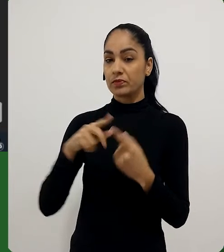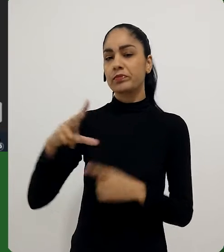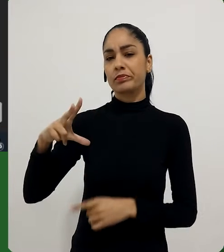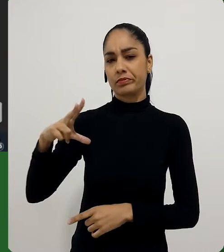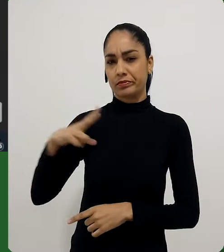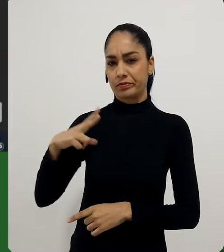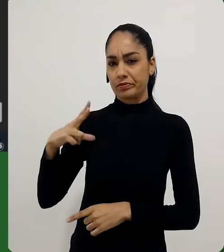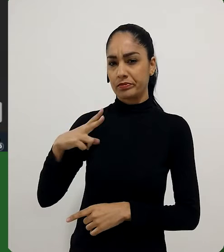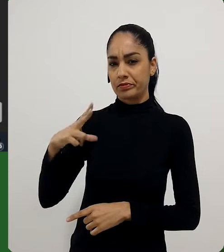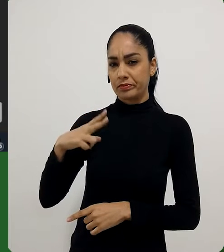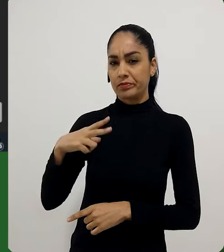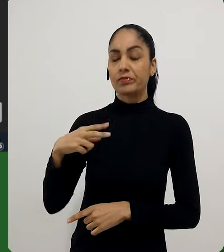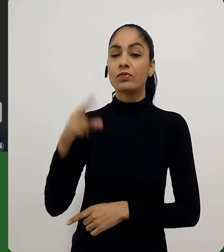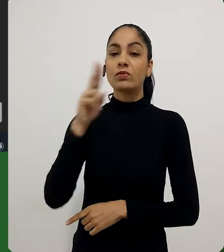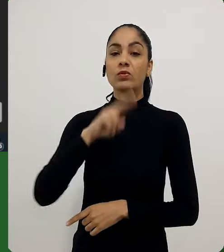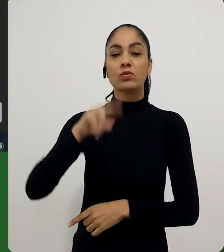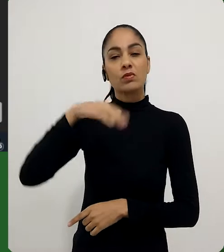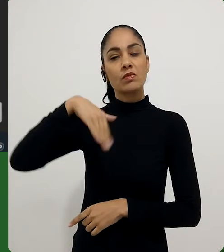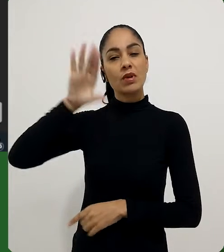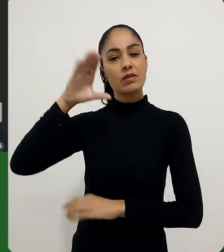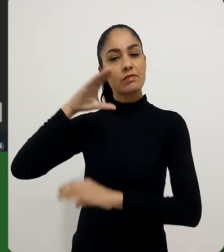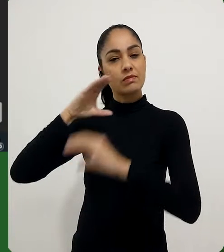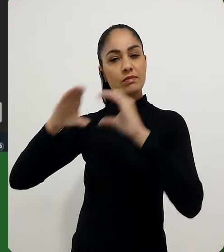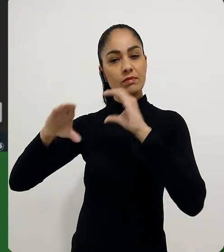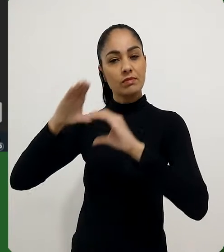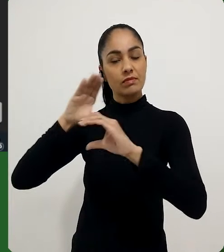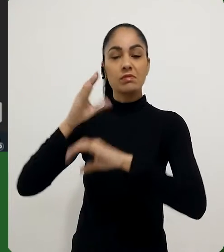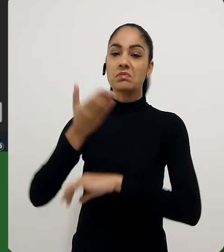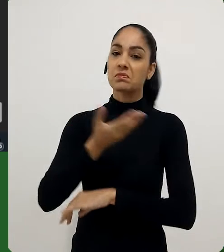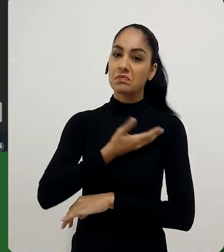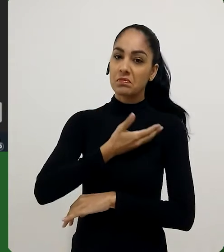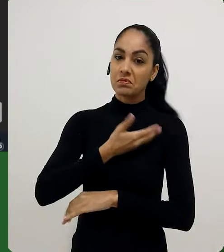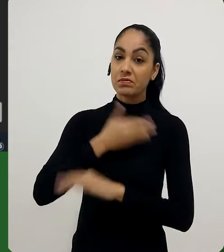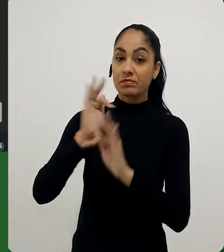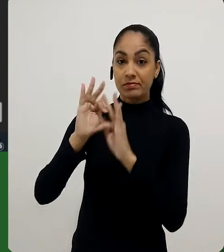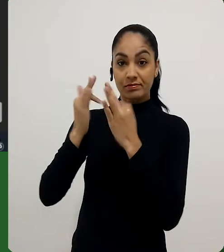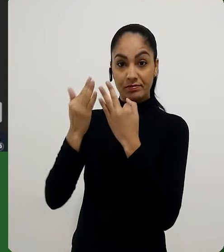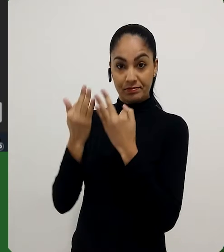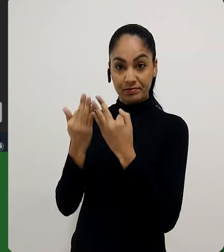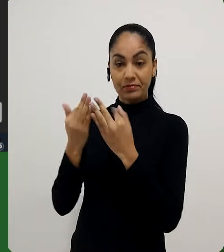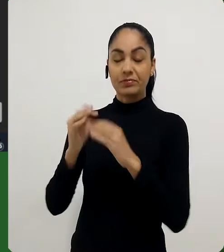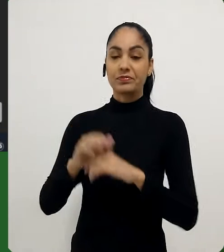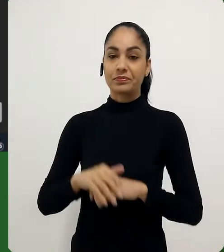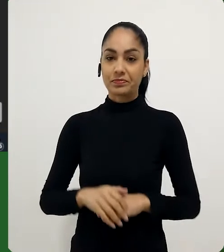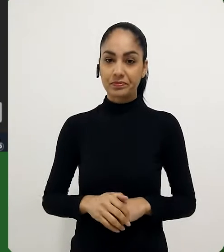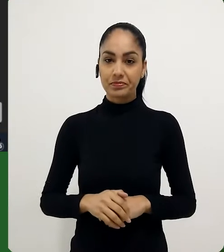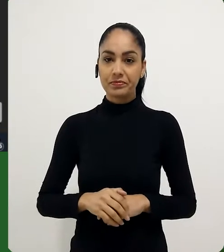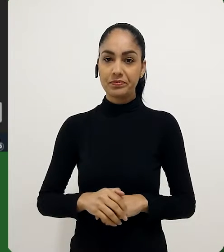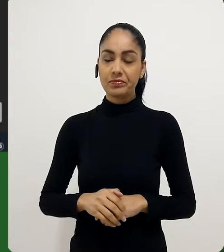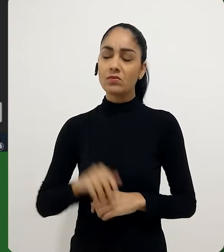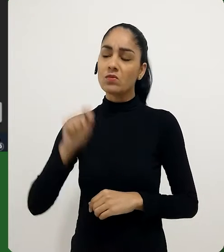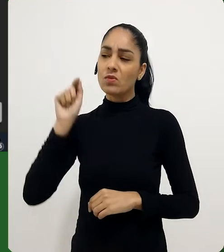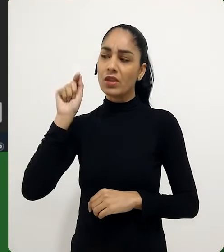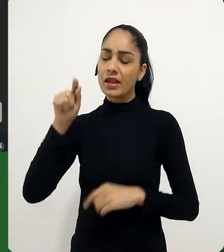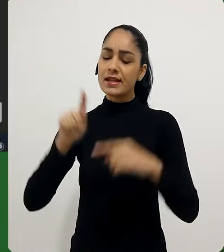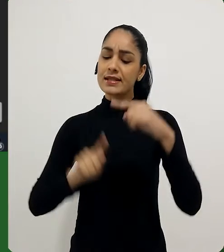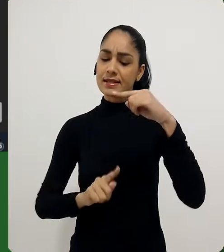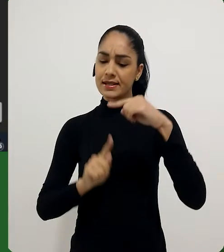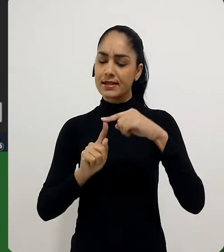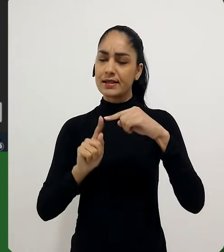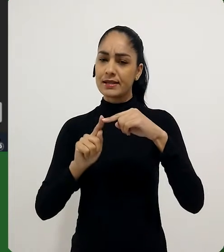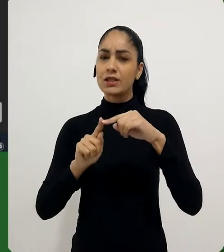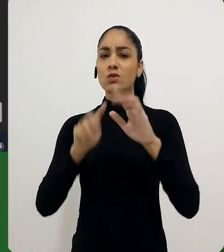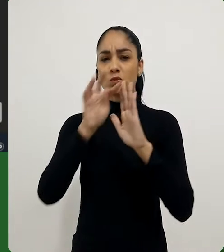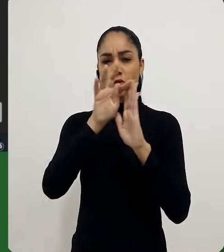tipos. Nós temos a particular, que é aquela que nós utilizamos para nos comunicarmos com nossos amigos e